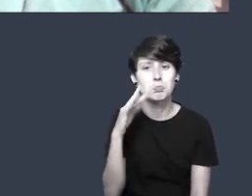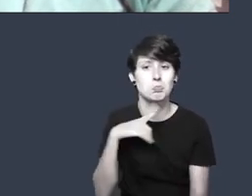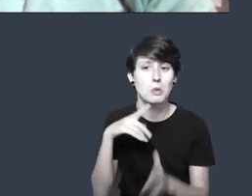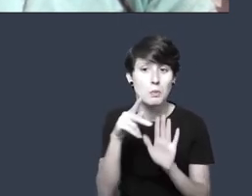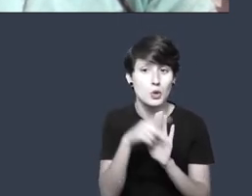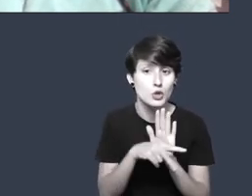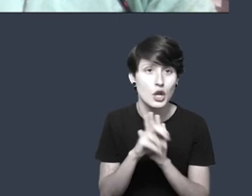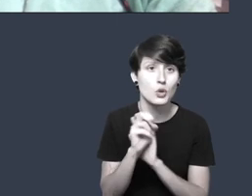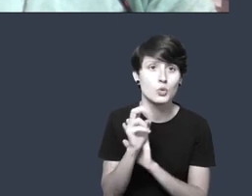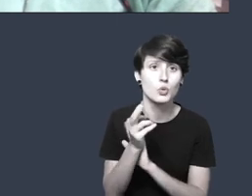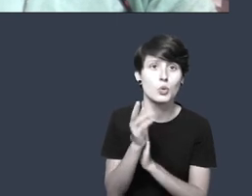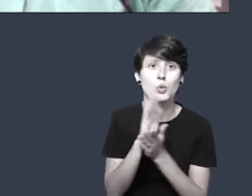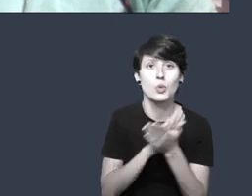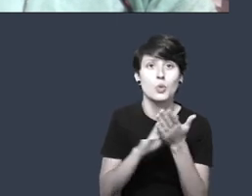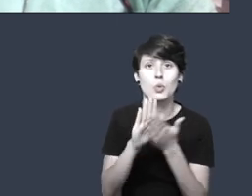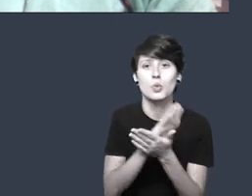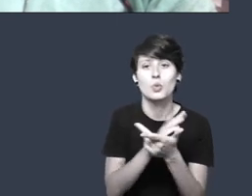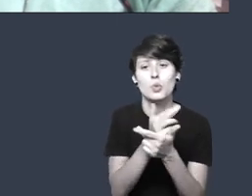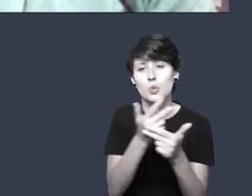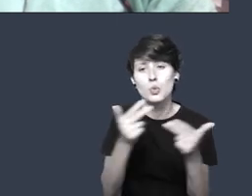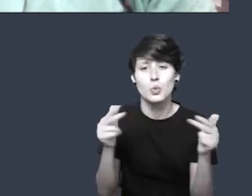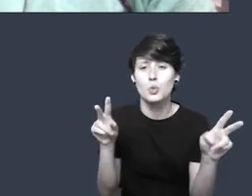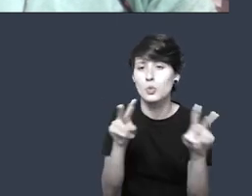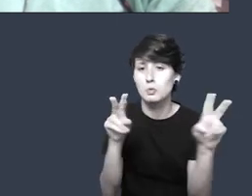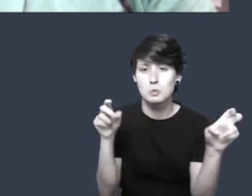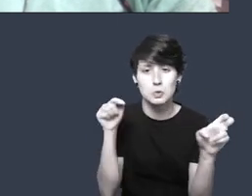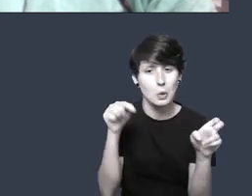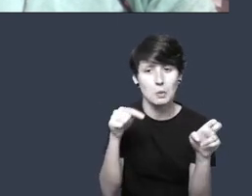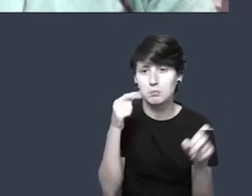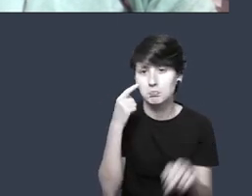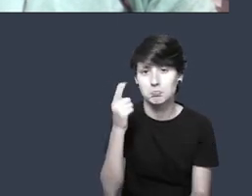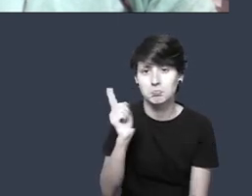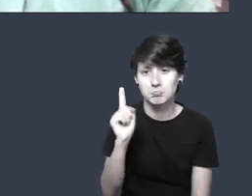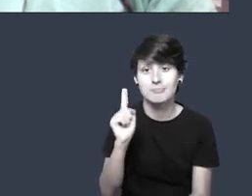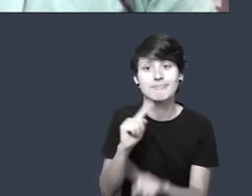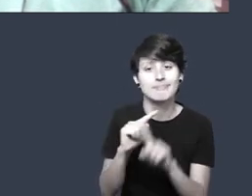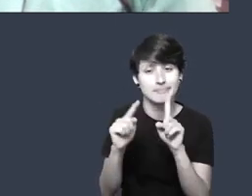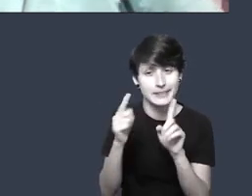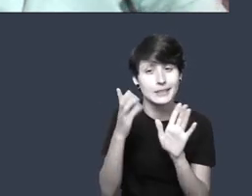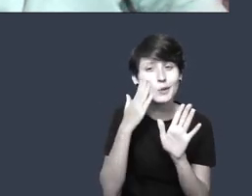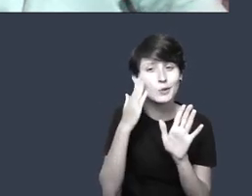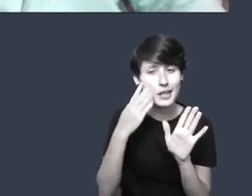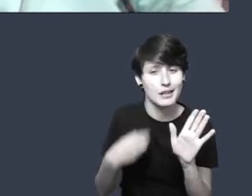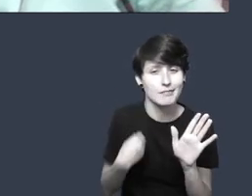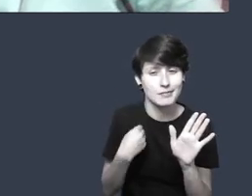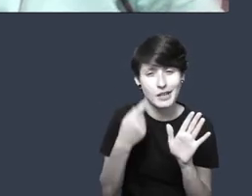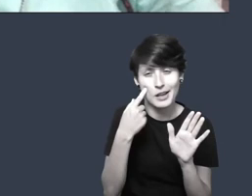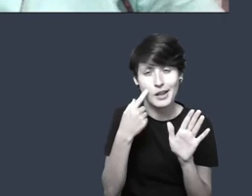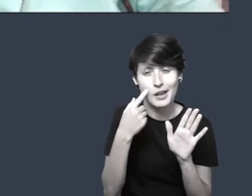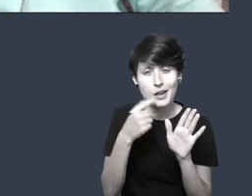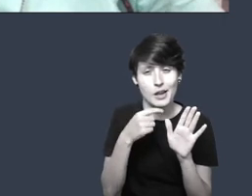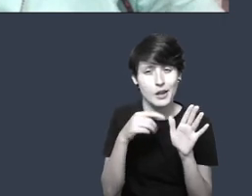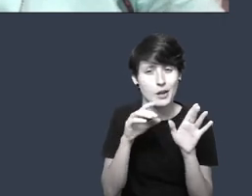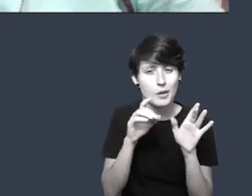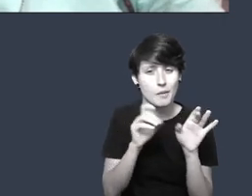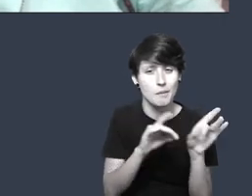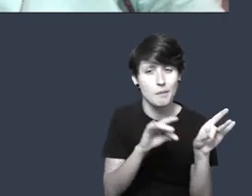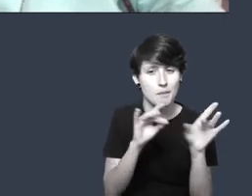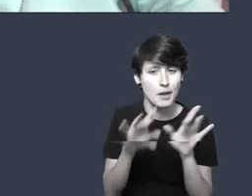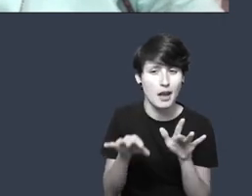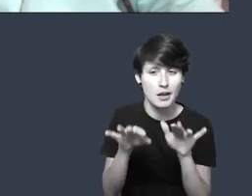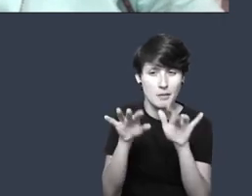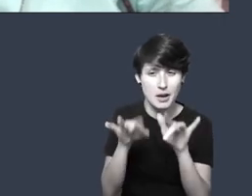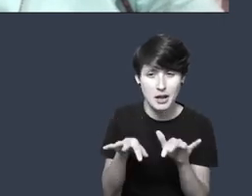projeto sobre isso. Mas eu estou vendo que tem aqui, porque eu dei uma busca aqui, eu sei que tem algumas